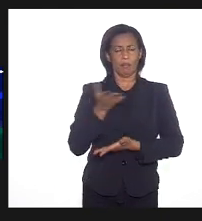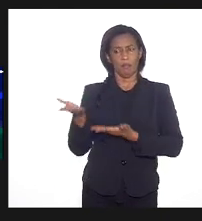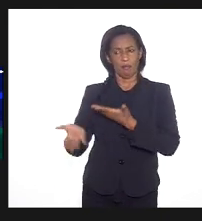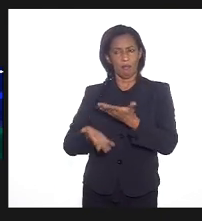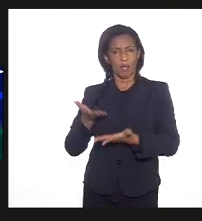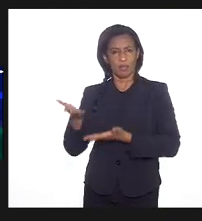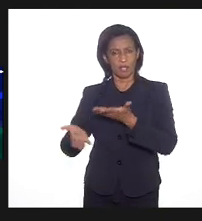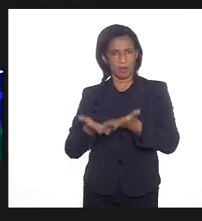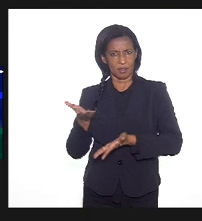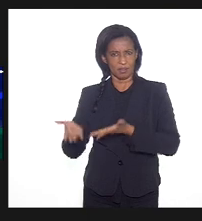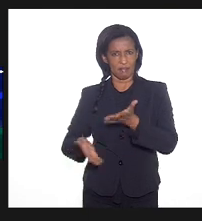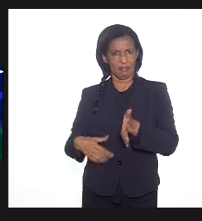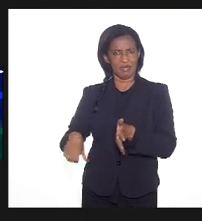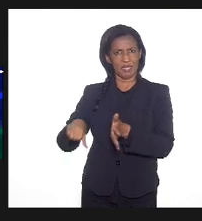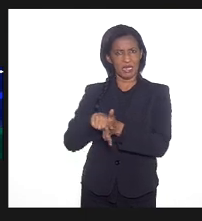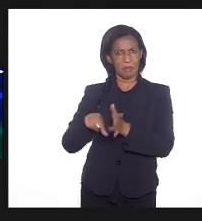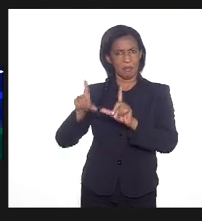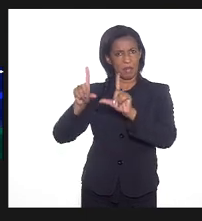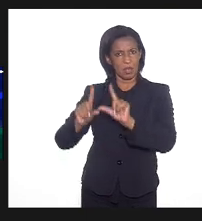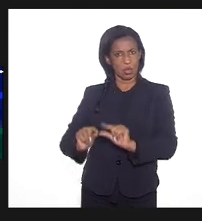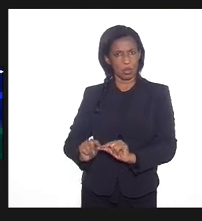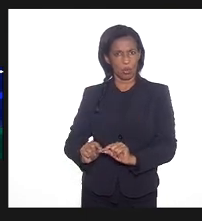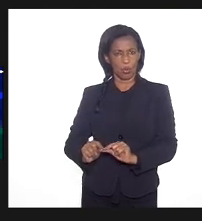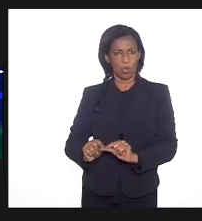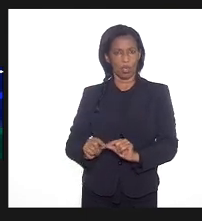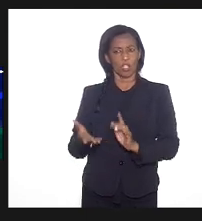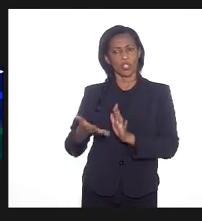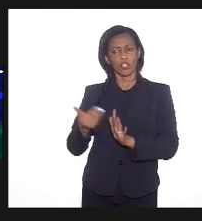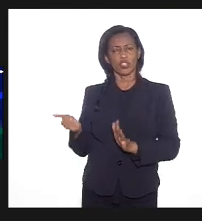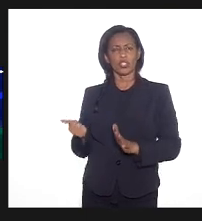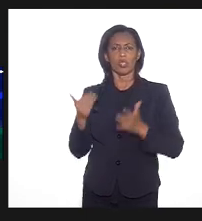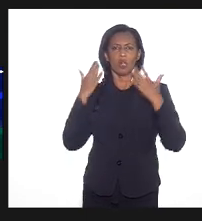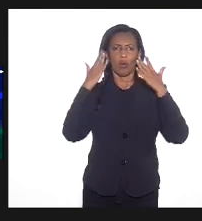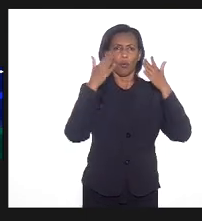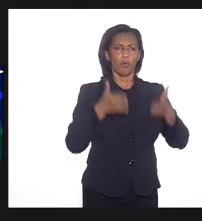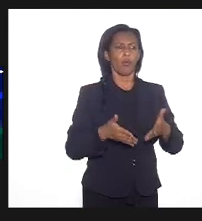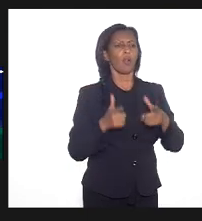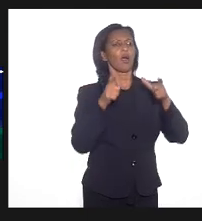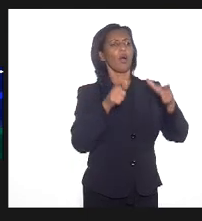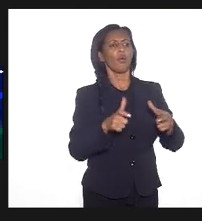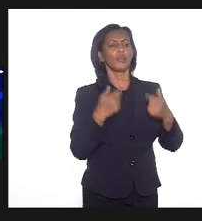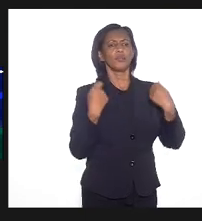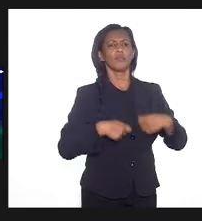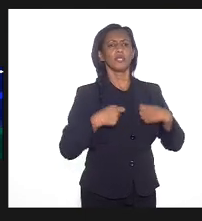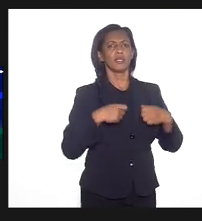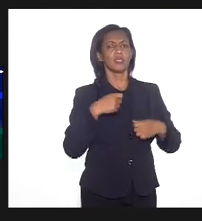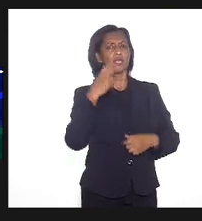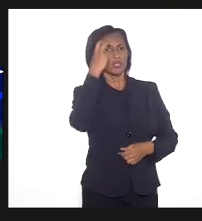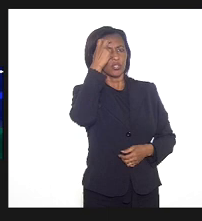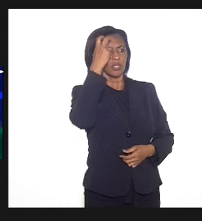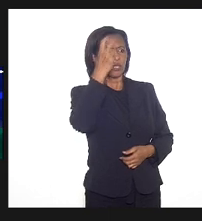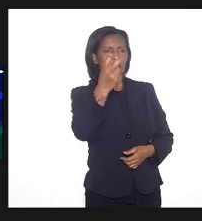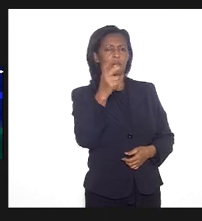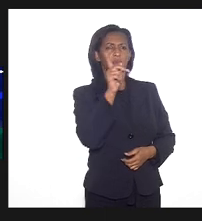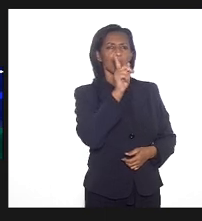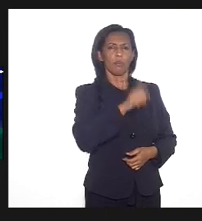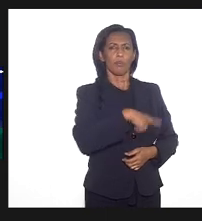dos crimes menores, tira o foco das ações onde precisa de inteligência, precisa coibir o crime